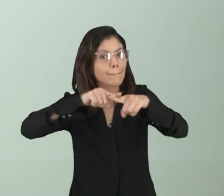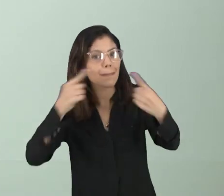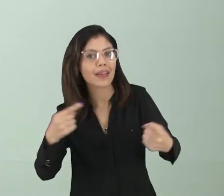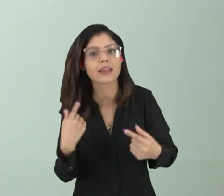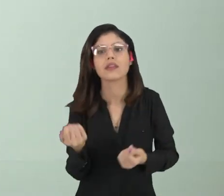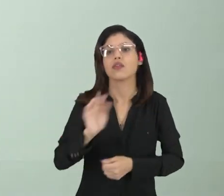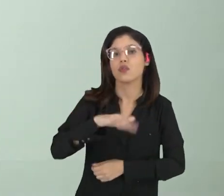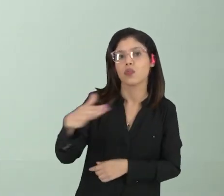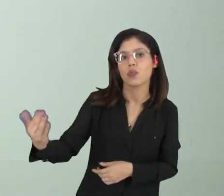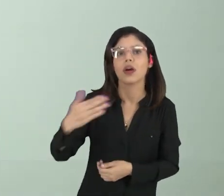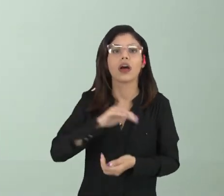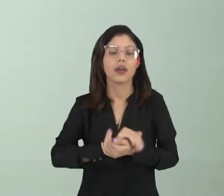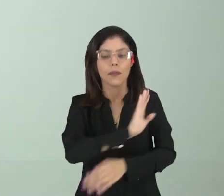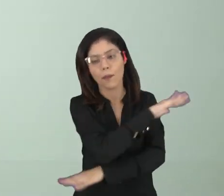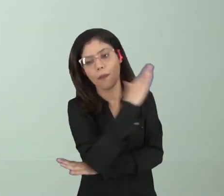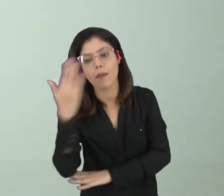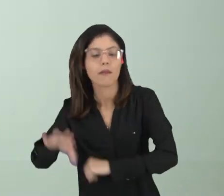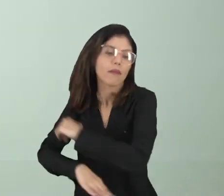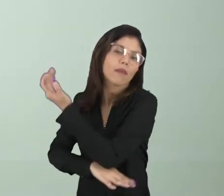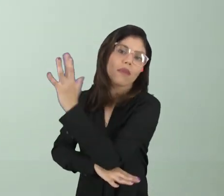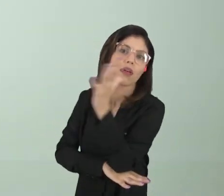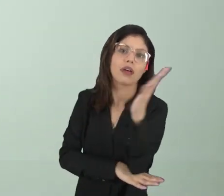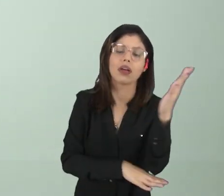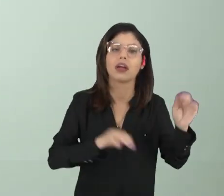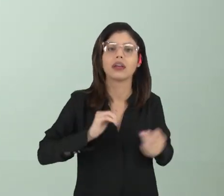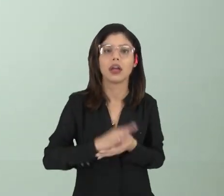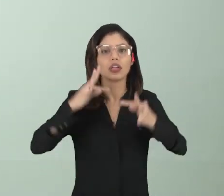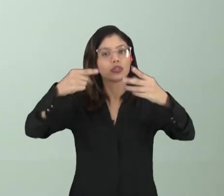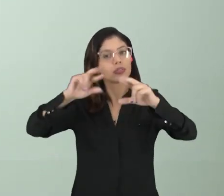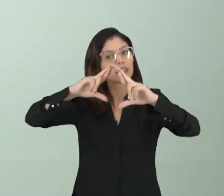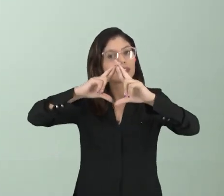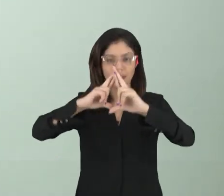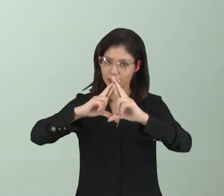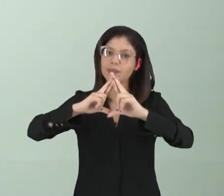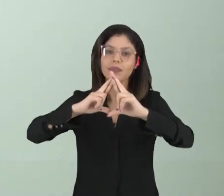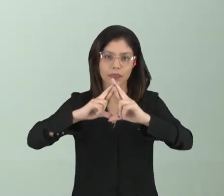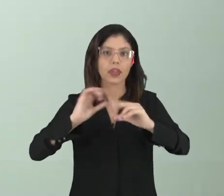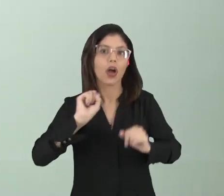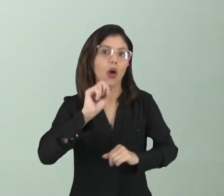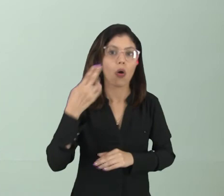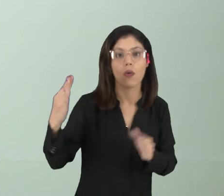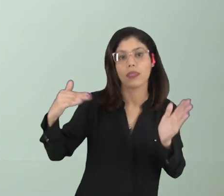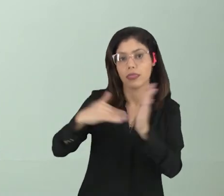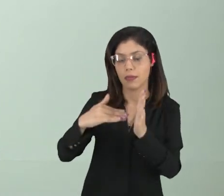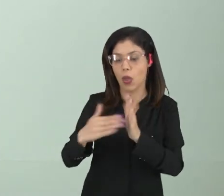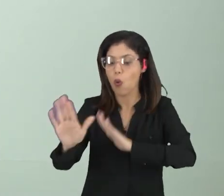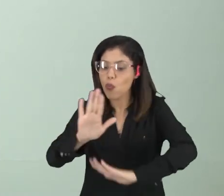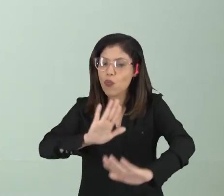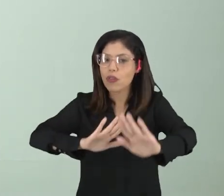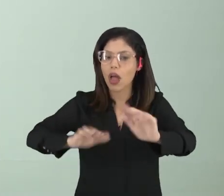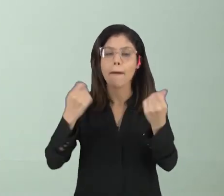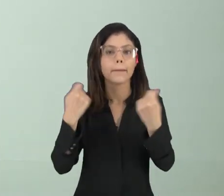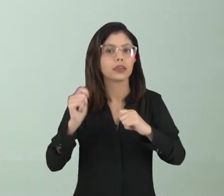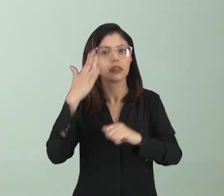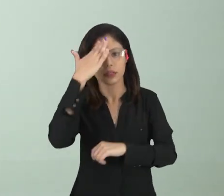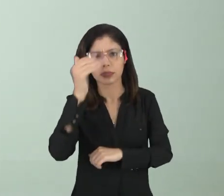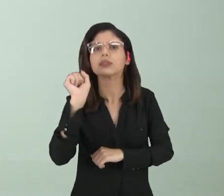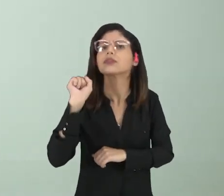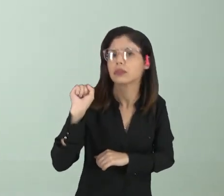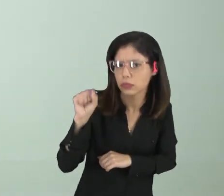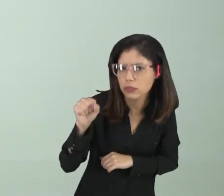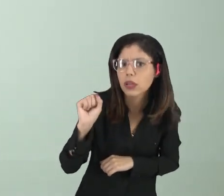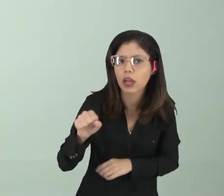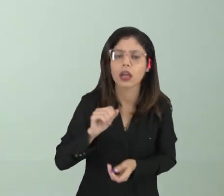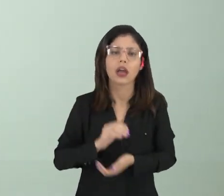Porém, quando se trata de meio ambiente, quando se trata de reciclar ou de conservar, é necessário sim, de